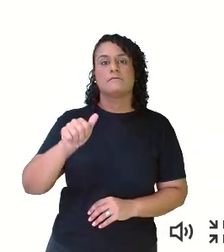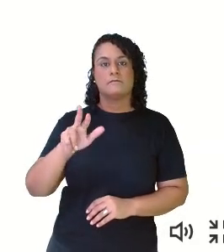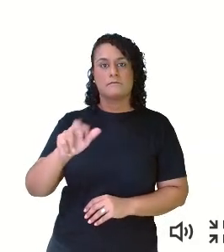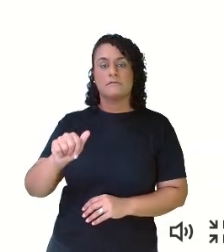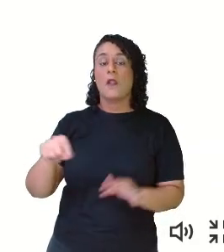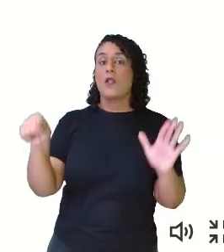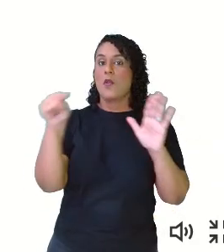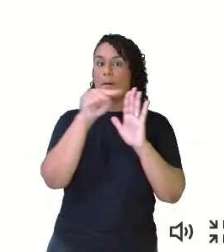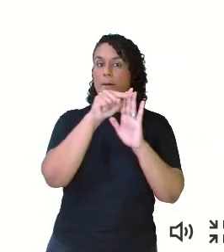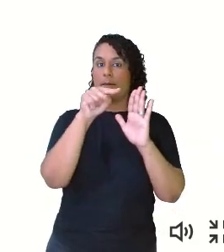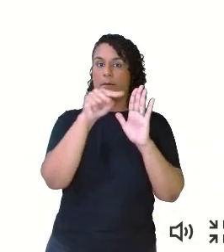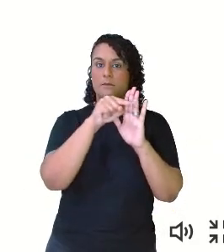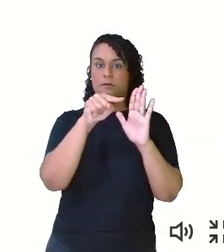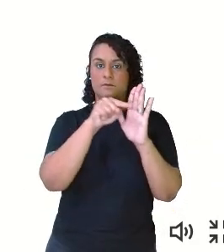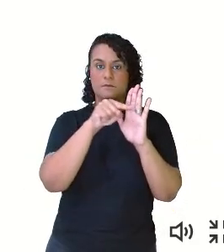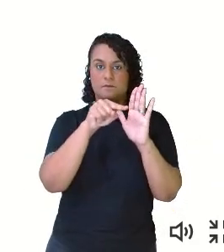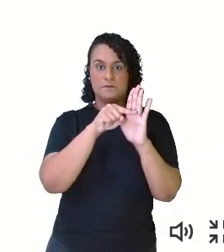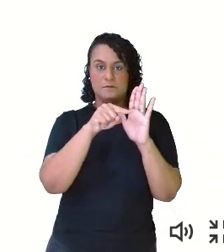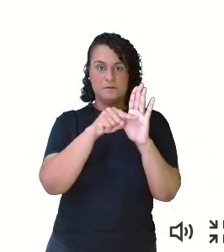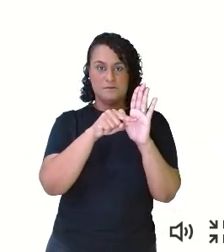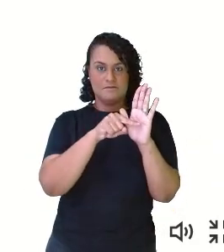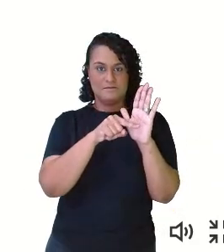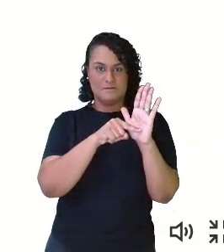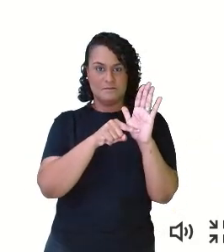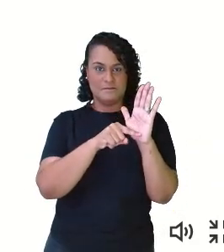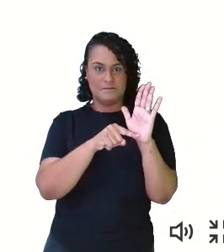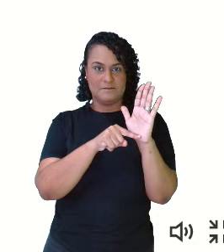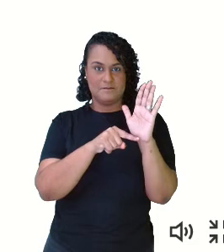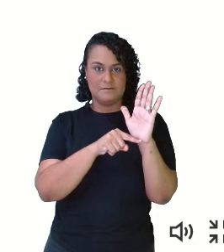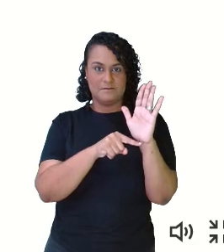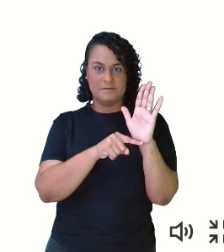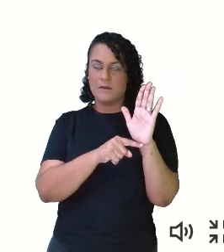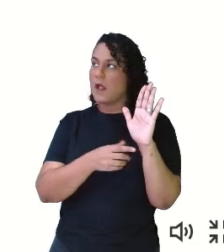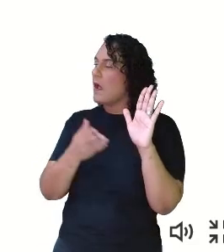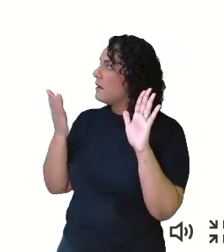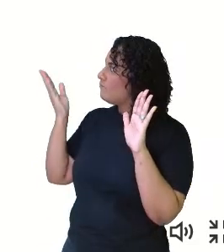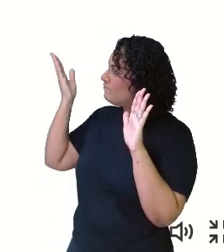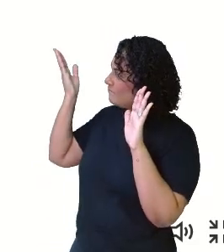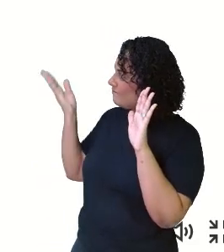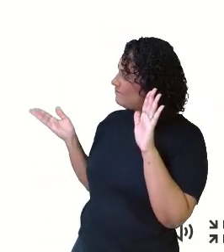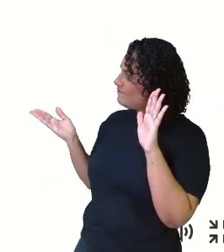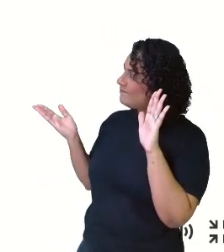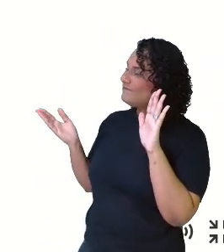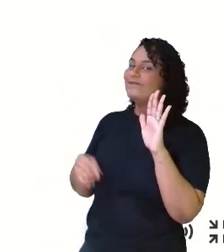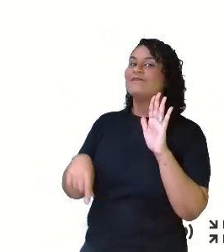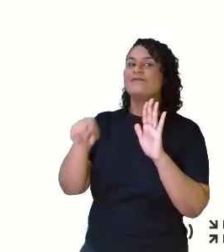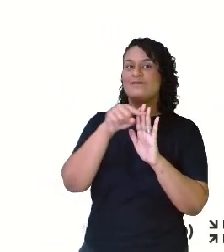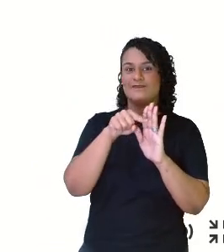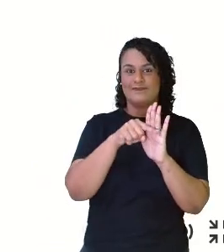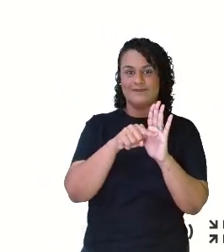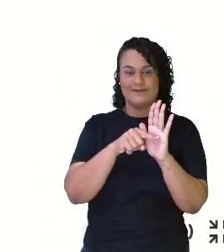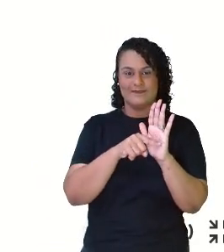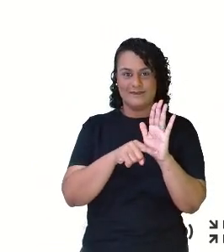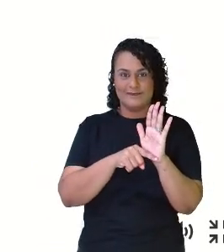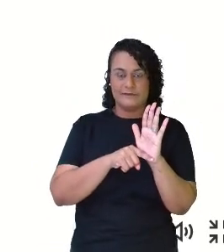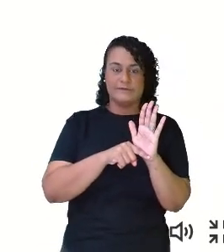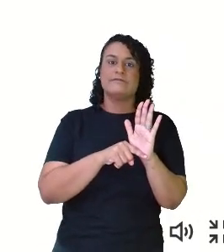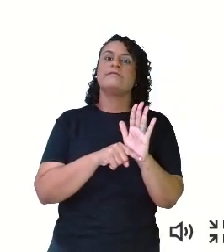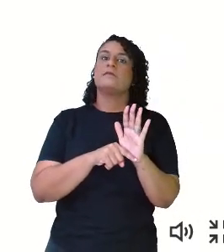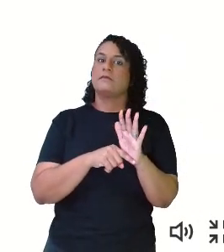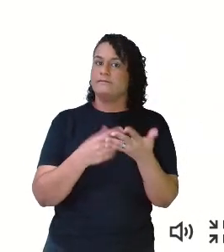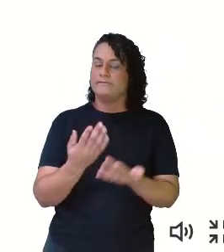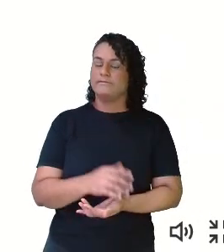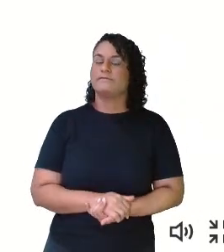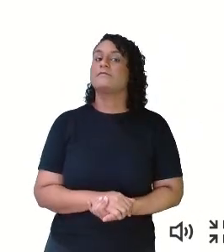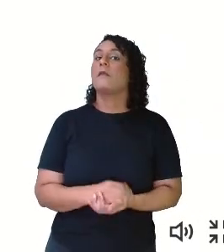cadeado, boliche, sombra, ornitorrinco, segredo, laranja e transferidor. Então,